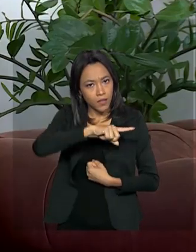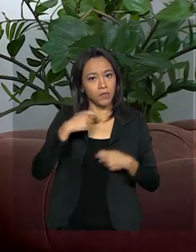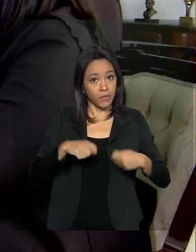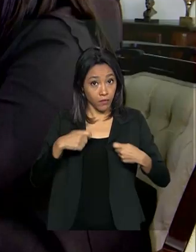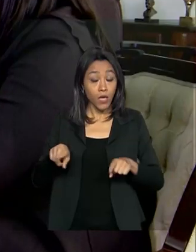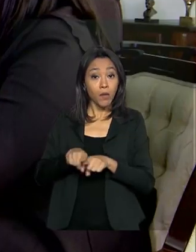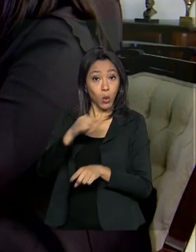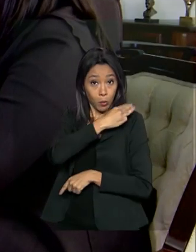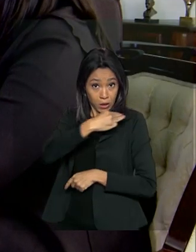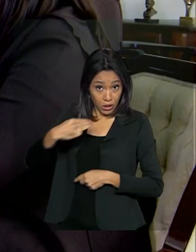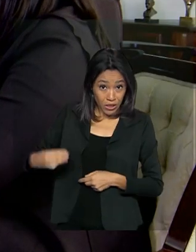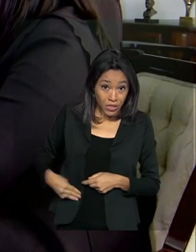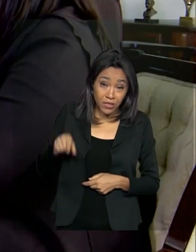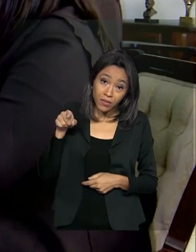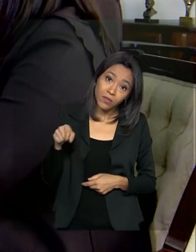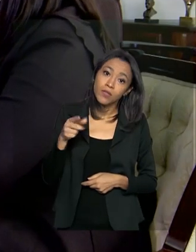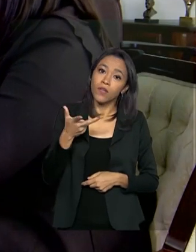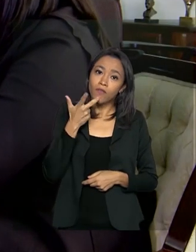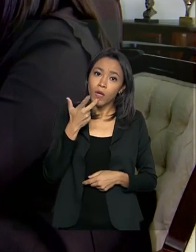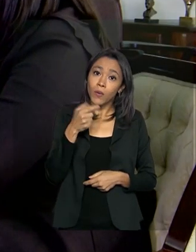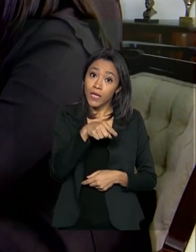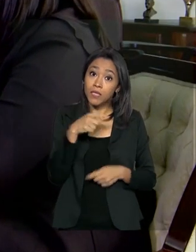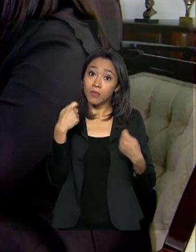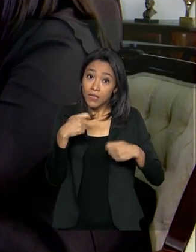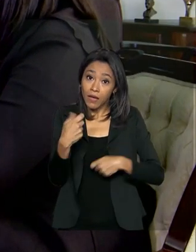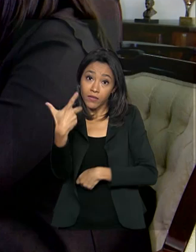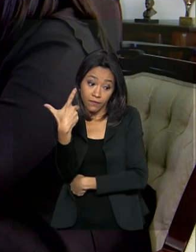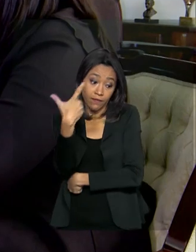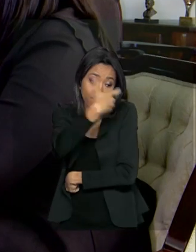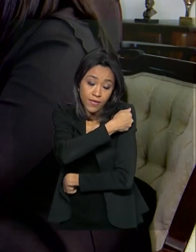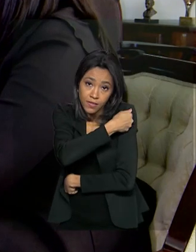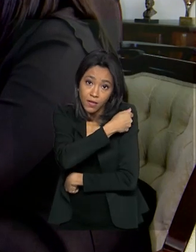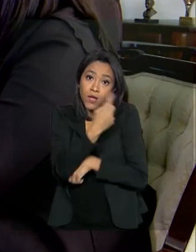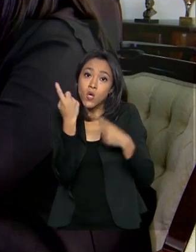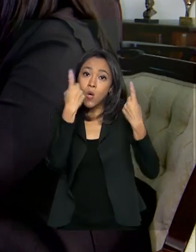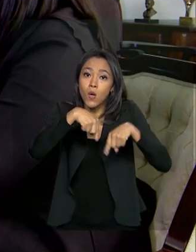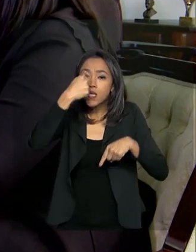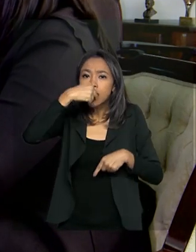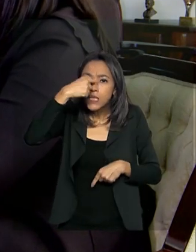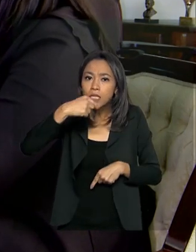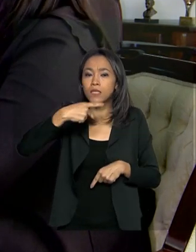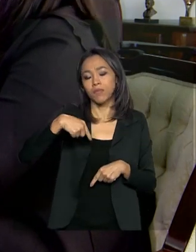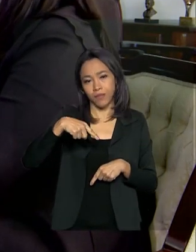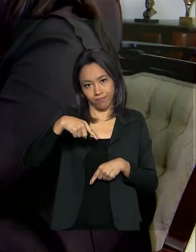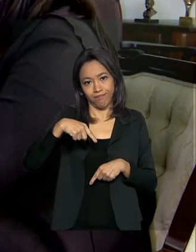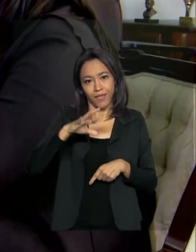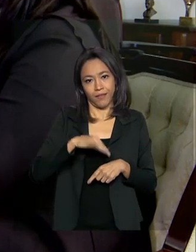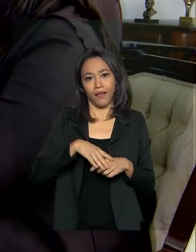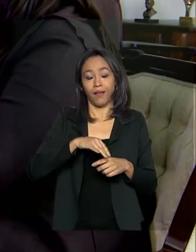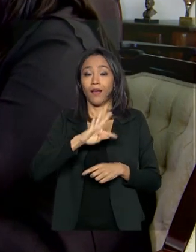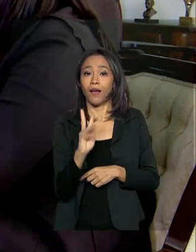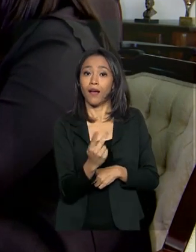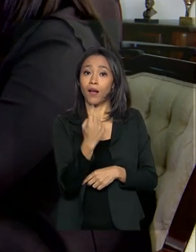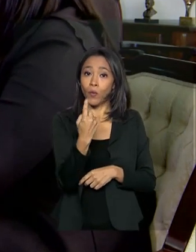ministro tarcísio também pediu uma prioridade para que eles fossem vacinados contra a gripe h1 n1 porque é o mais uma